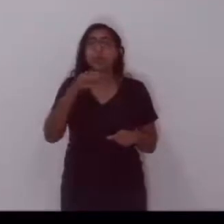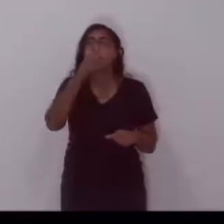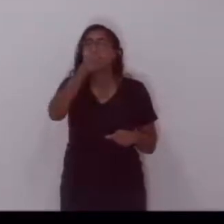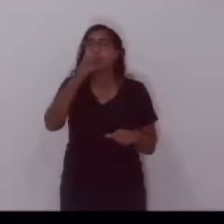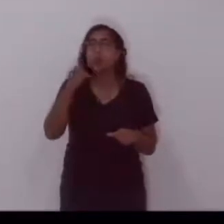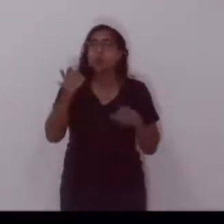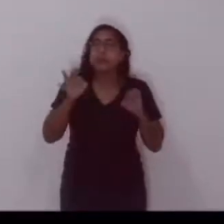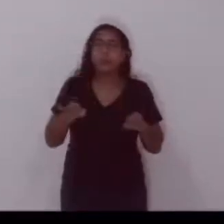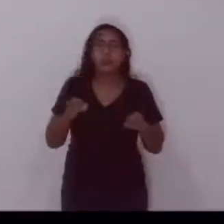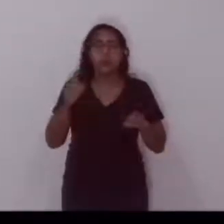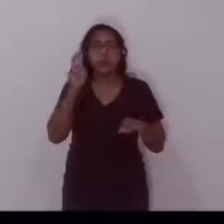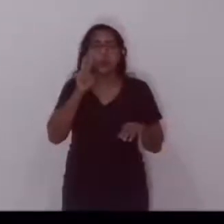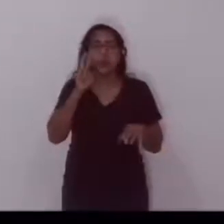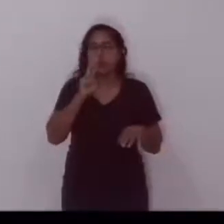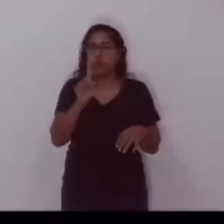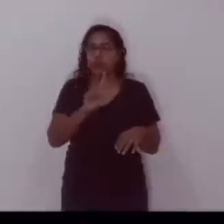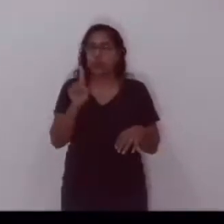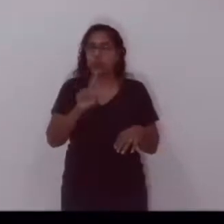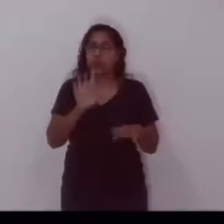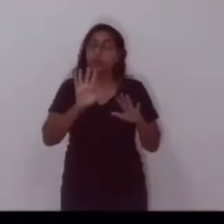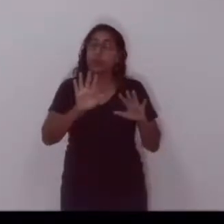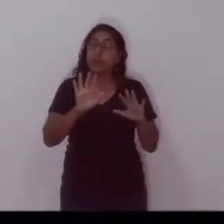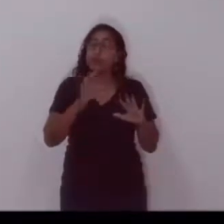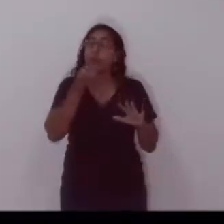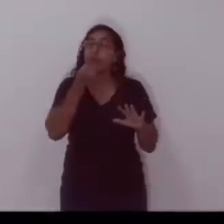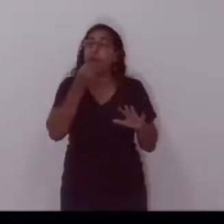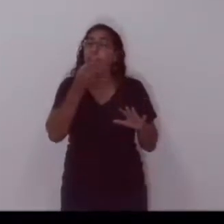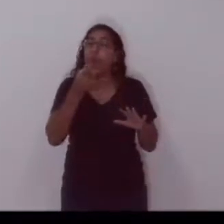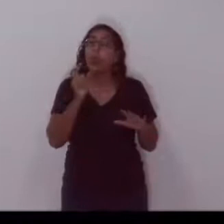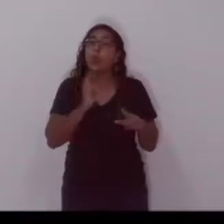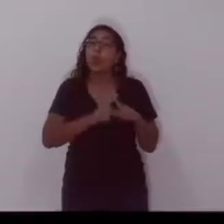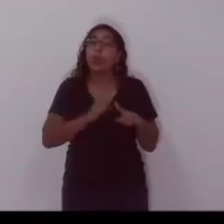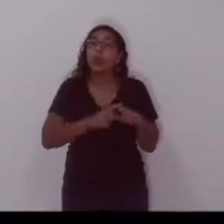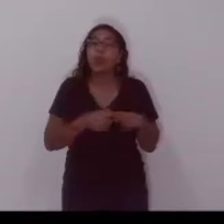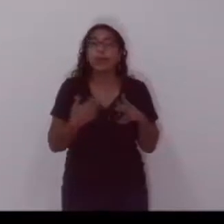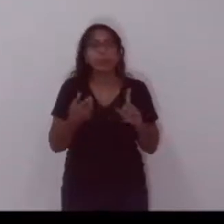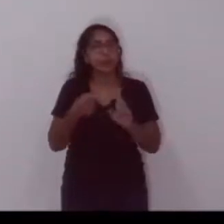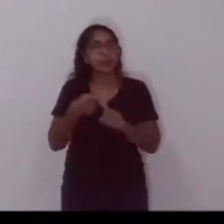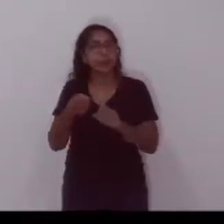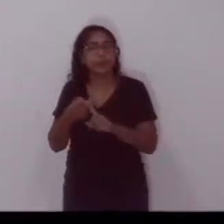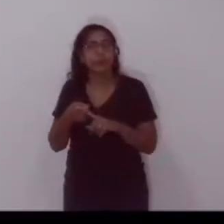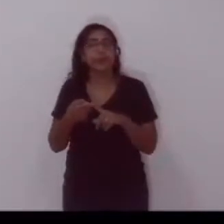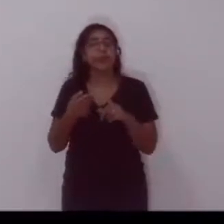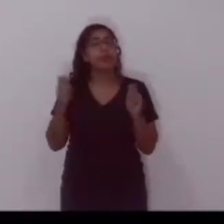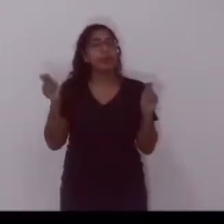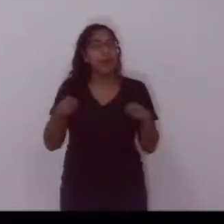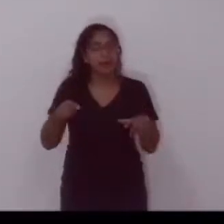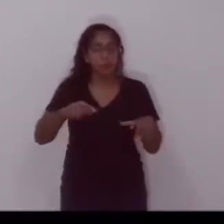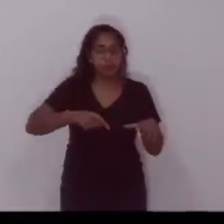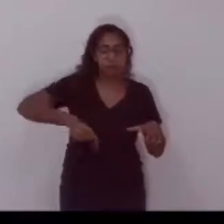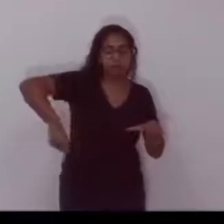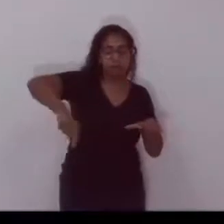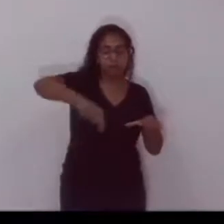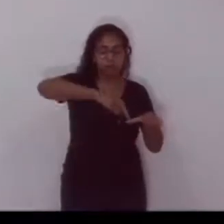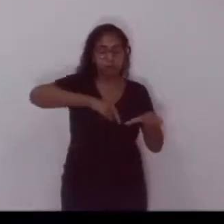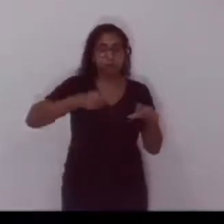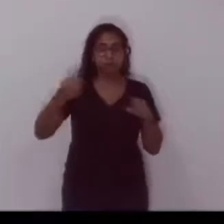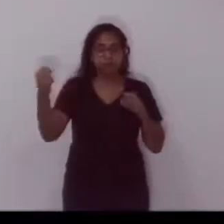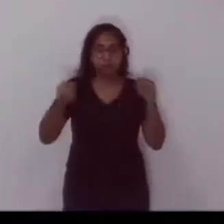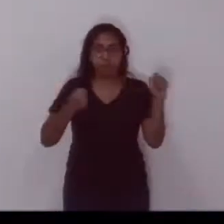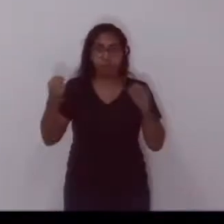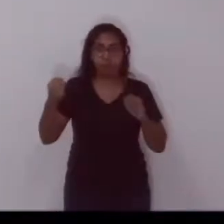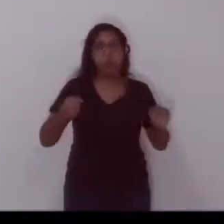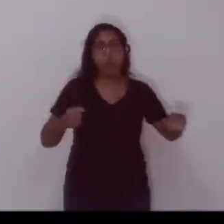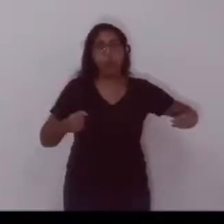principais vantagens, os fatores positivos, permite a movimentação de conversão. Então, quando a gente está pensando aqui no